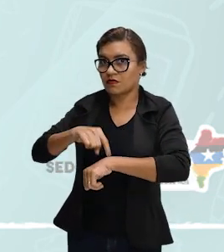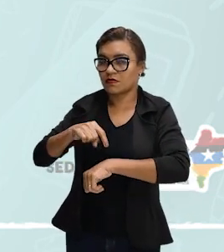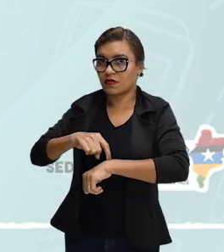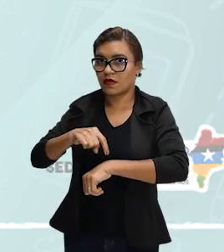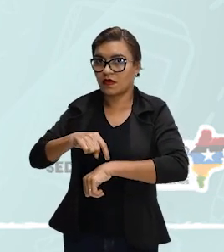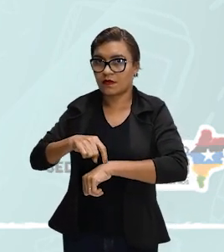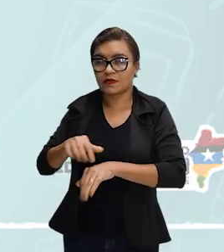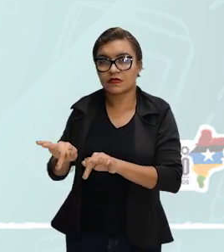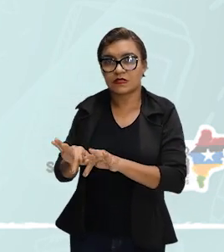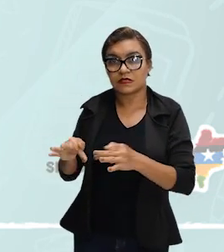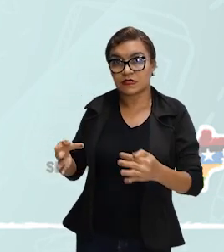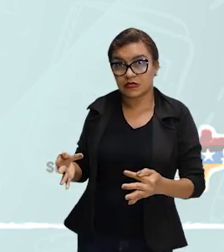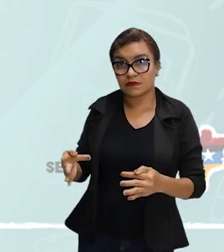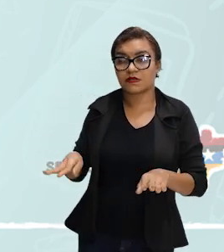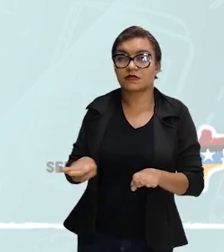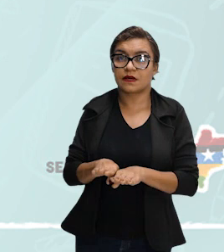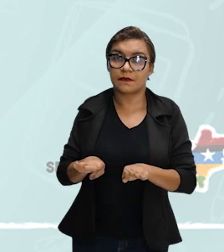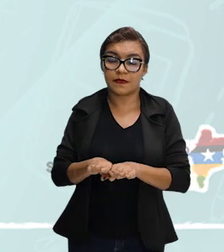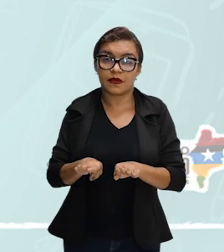ser simples e compostos,